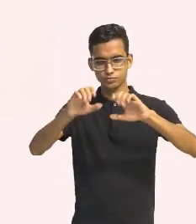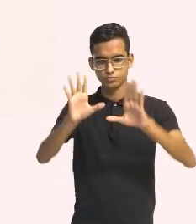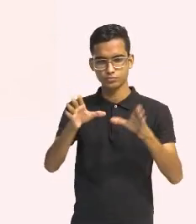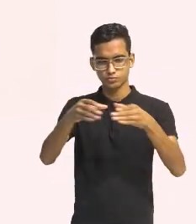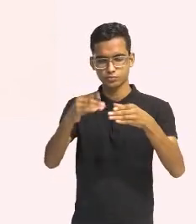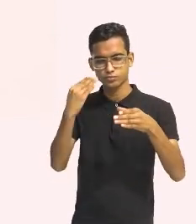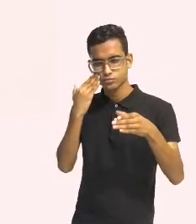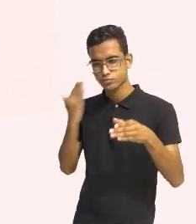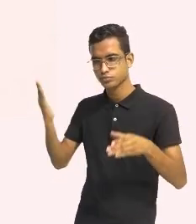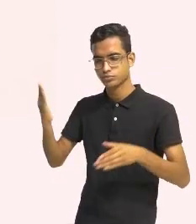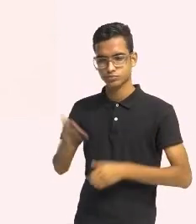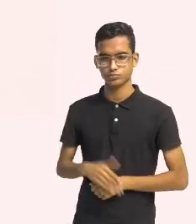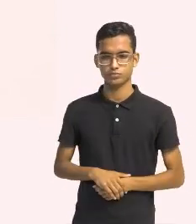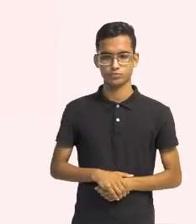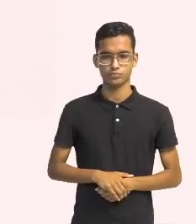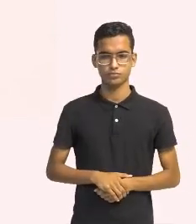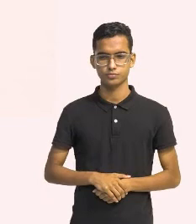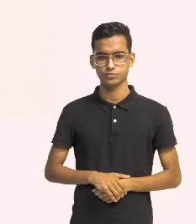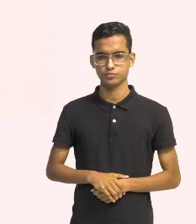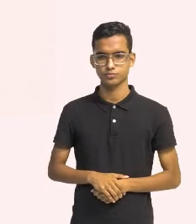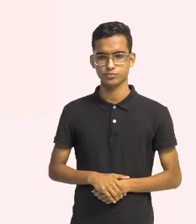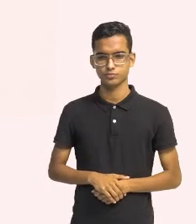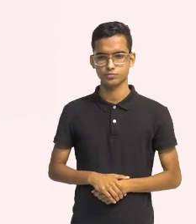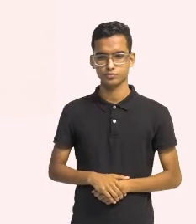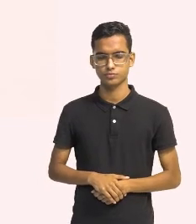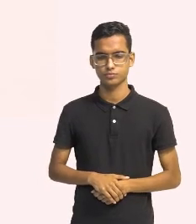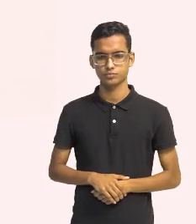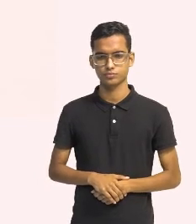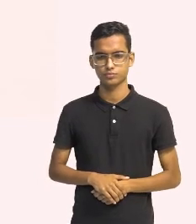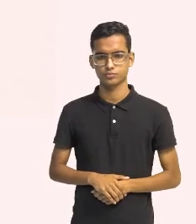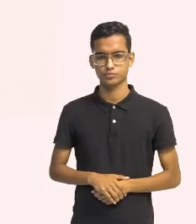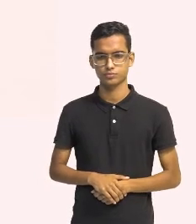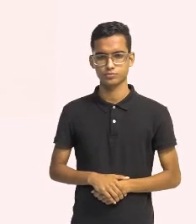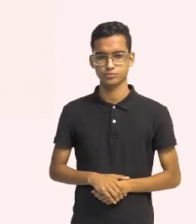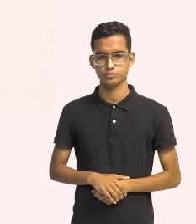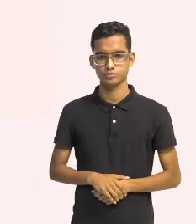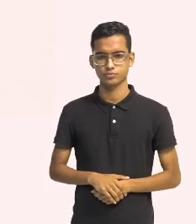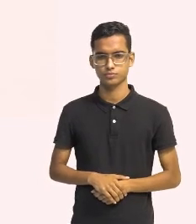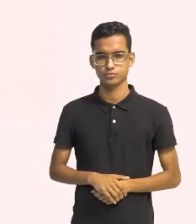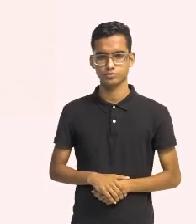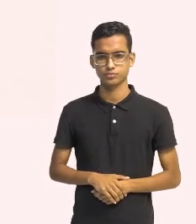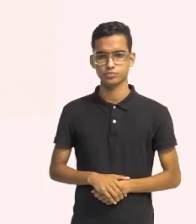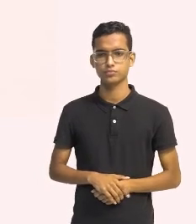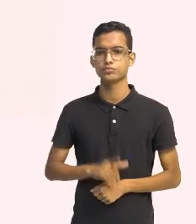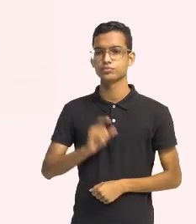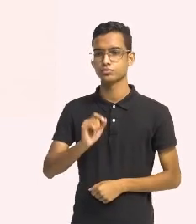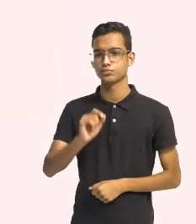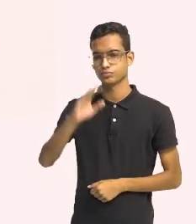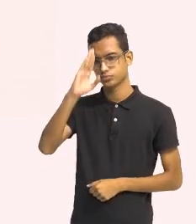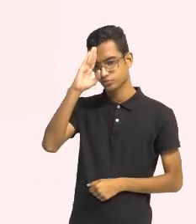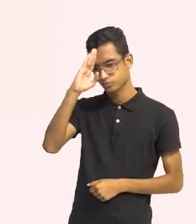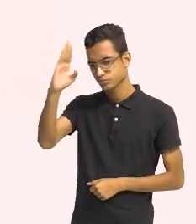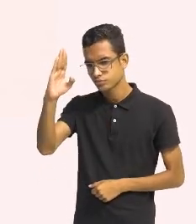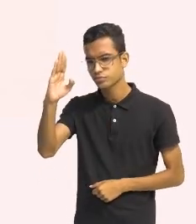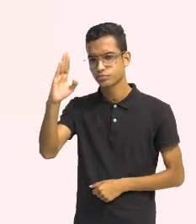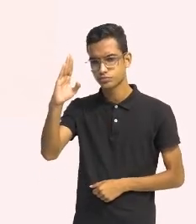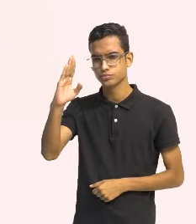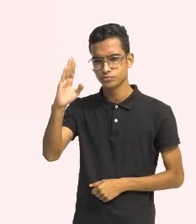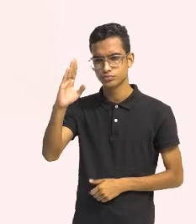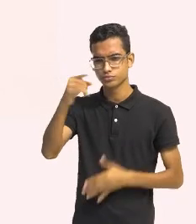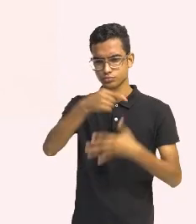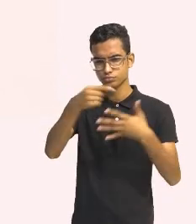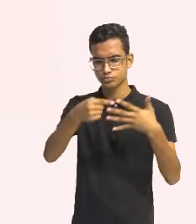bastante ramificação, foi até um composto que eu trouxe durante a aula. Bom, trata-se de um dos principais componentes